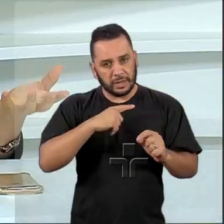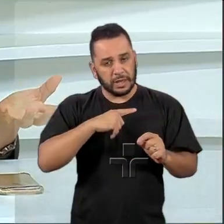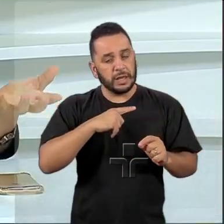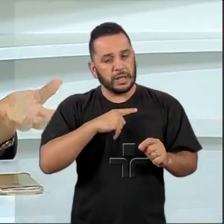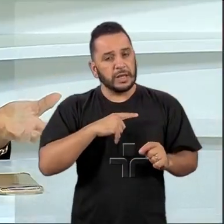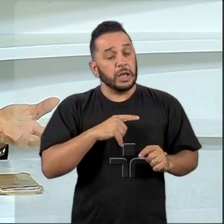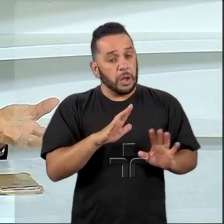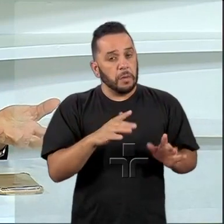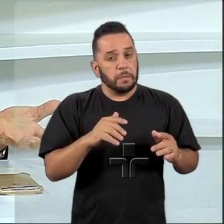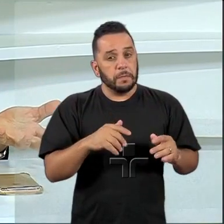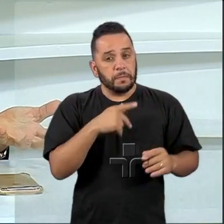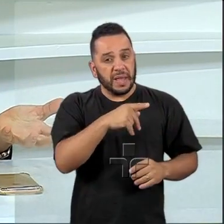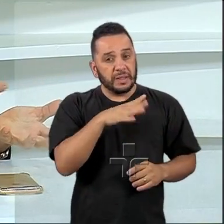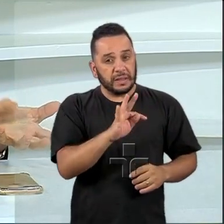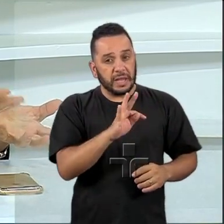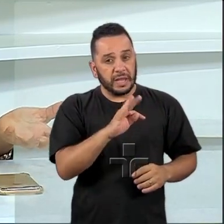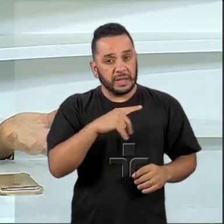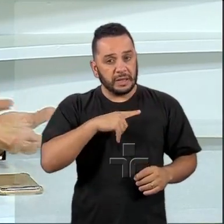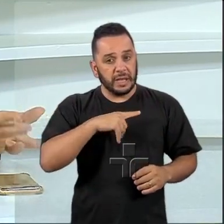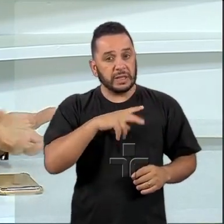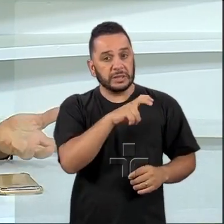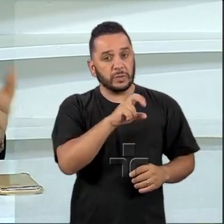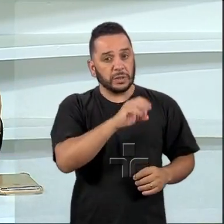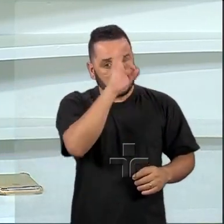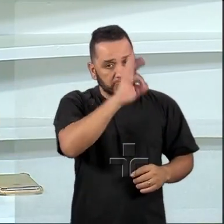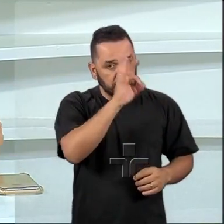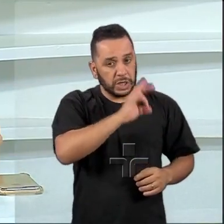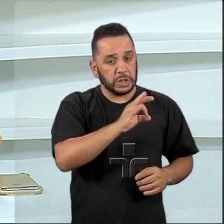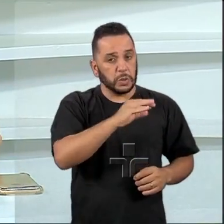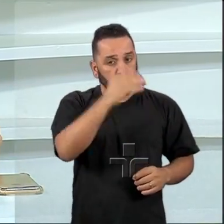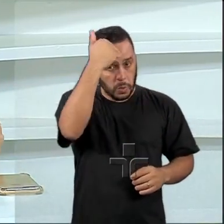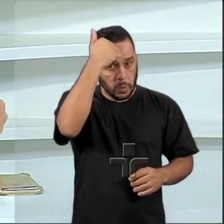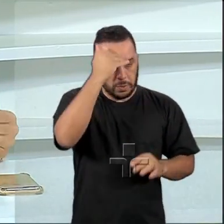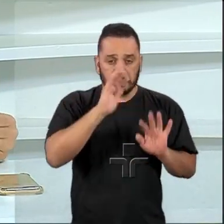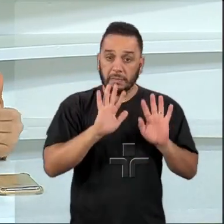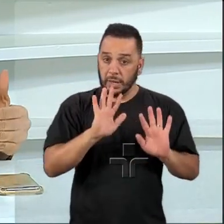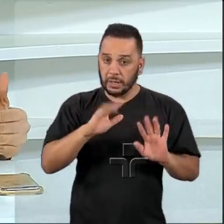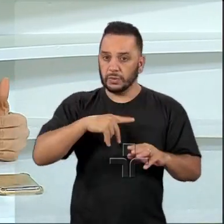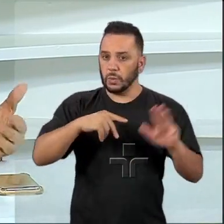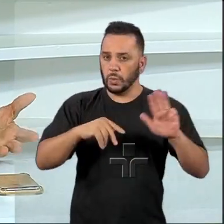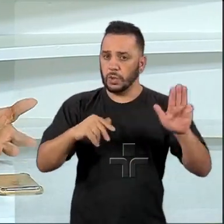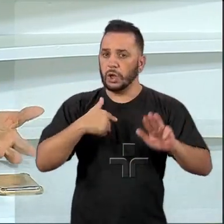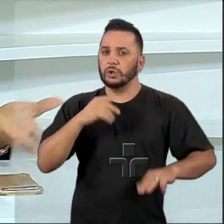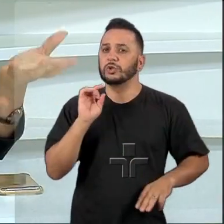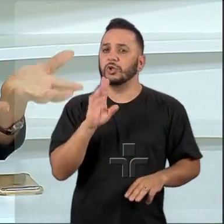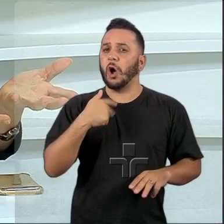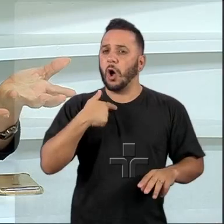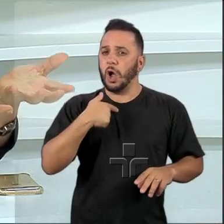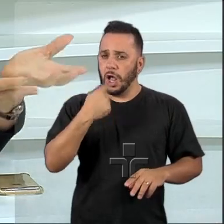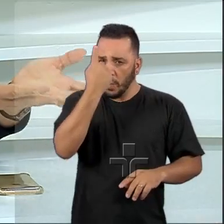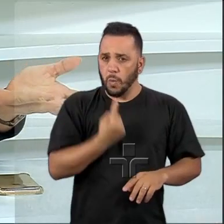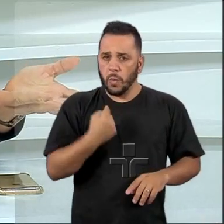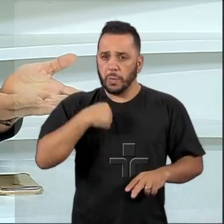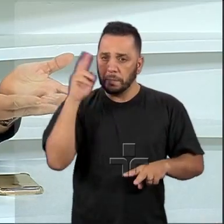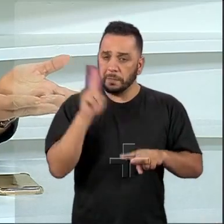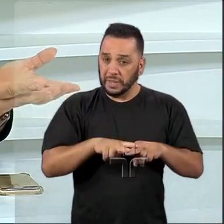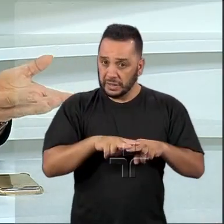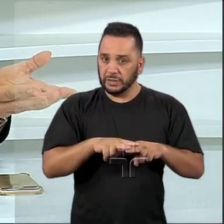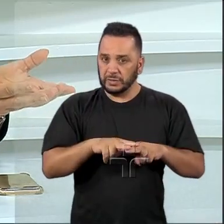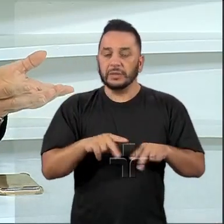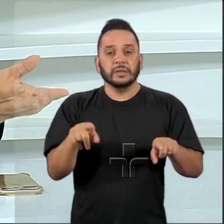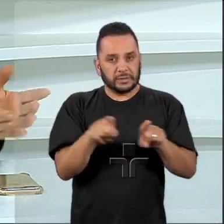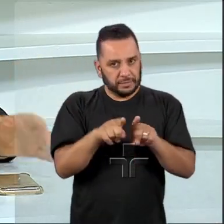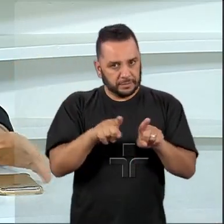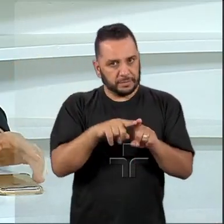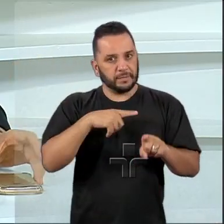tudo o que aconteceu. Você está dizendo aí, o Lula disse, olha, só quem está preso sou eu. O Haddad foi colocado diante dessa